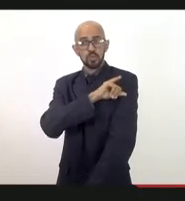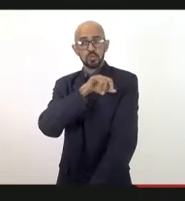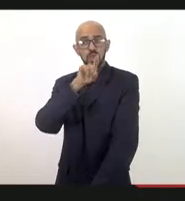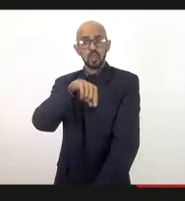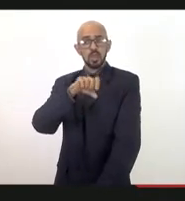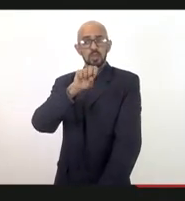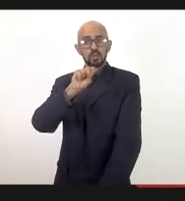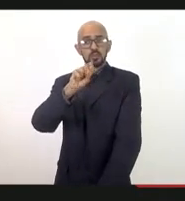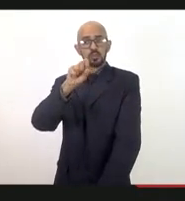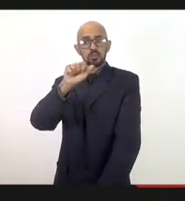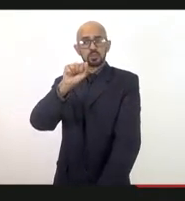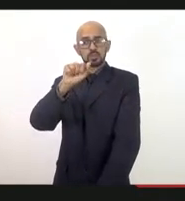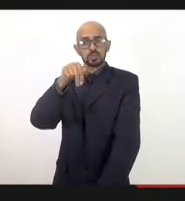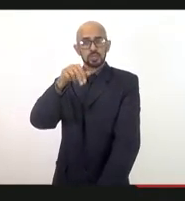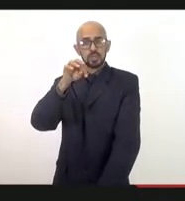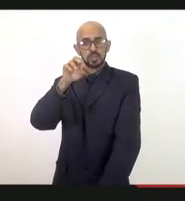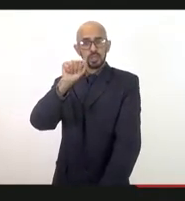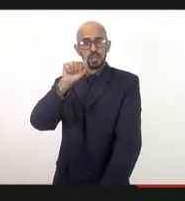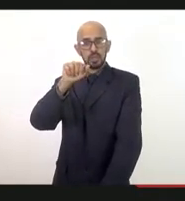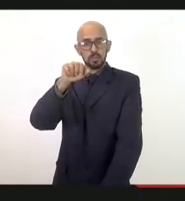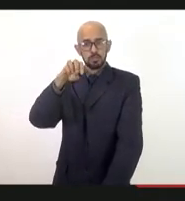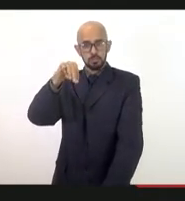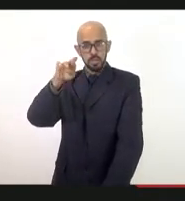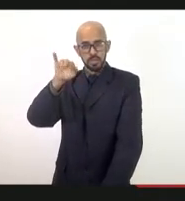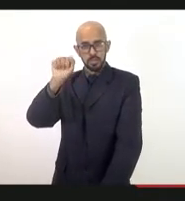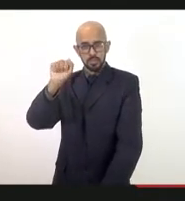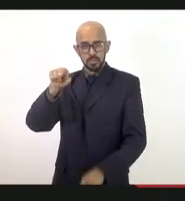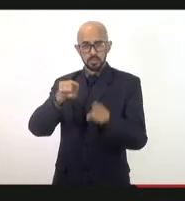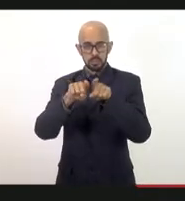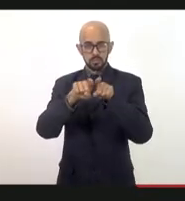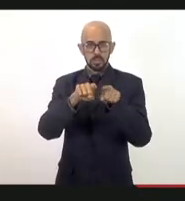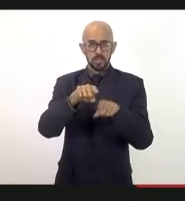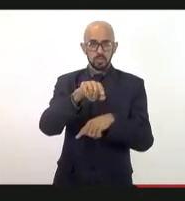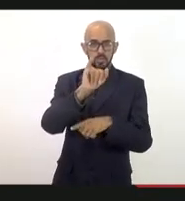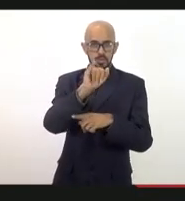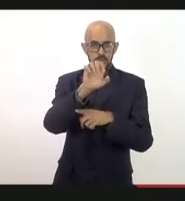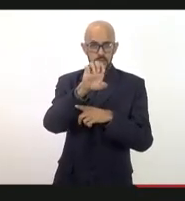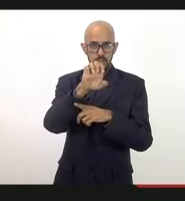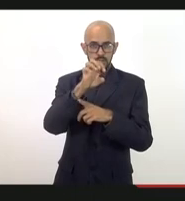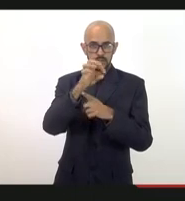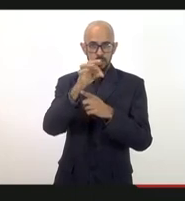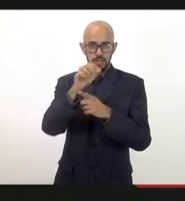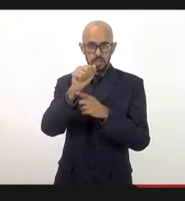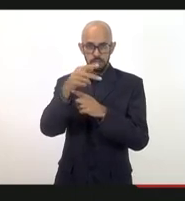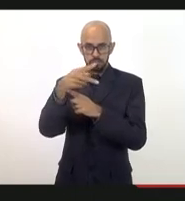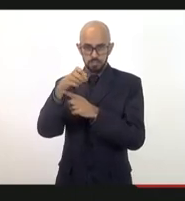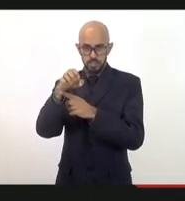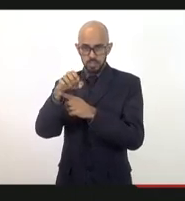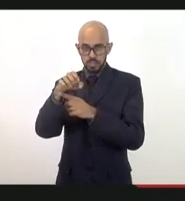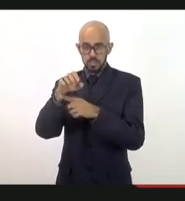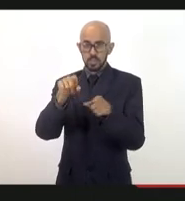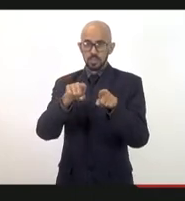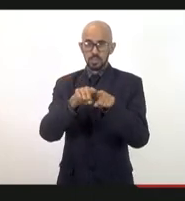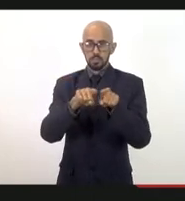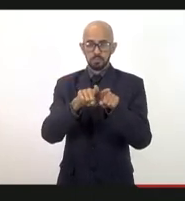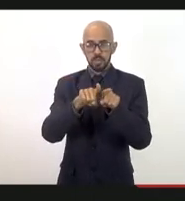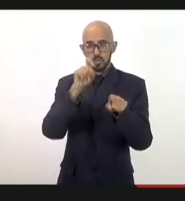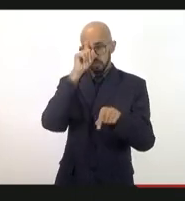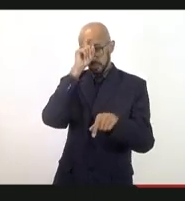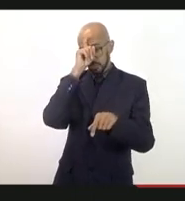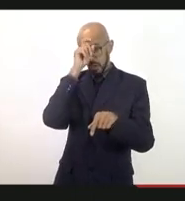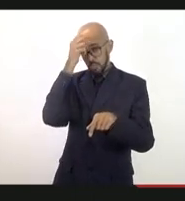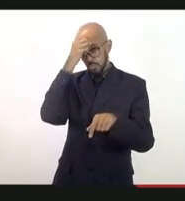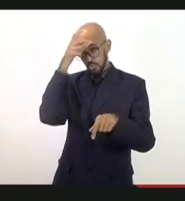Santa Maria e o ETAP. A gente sabe que o Hospital de Curicica, que é do município, tem